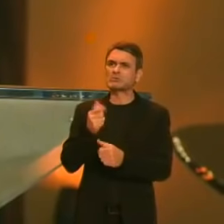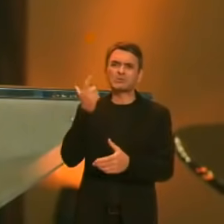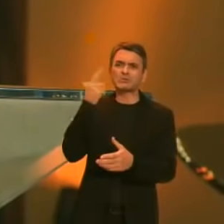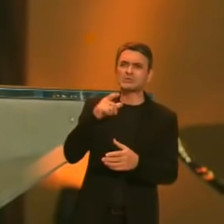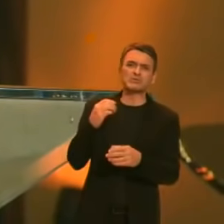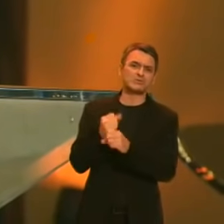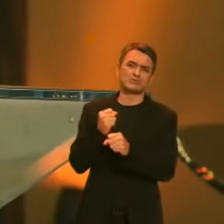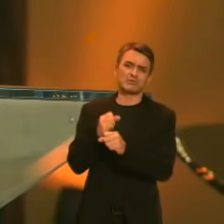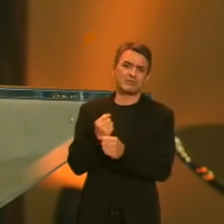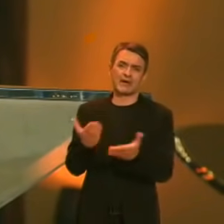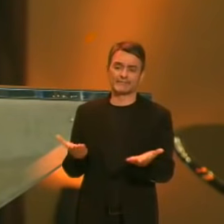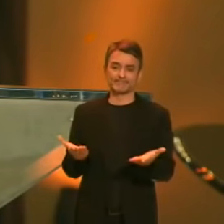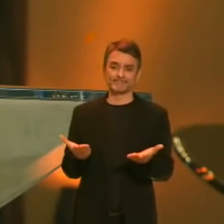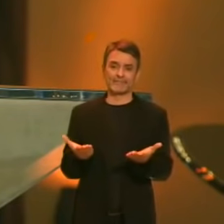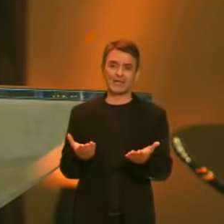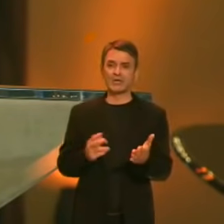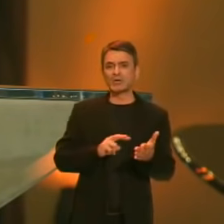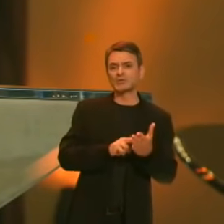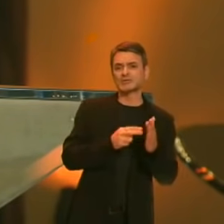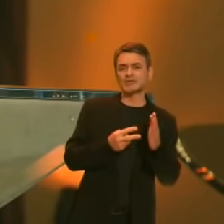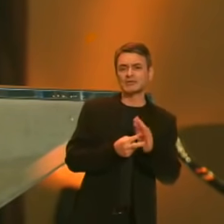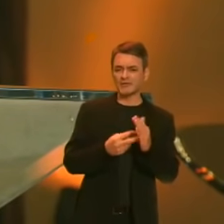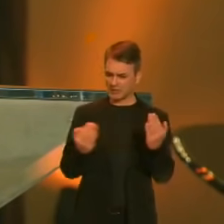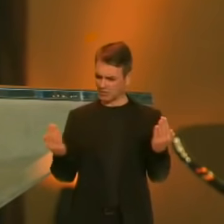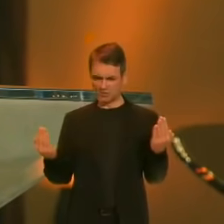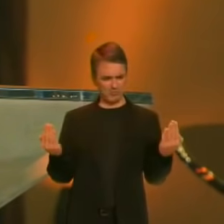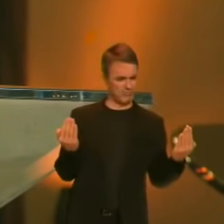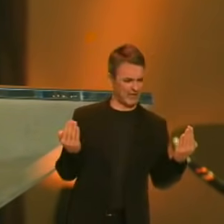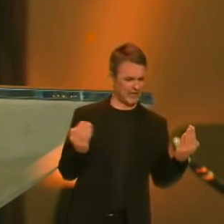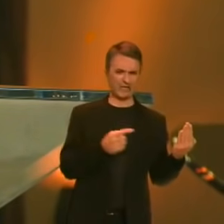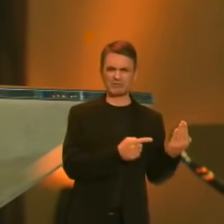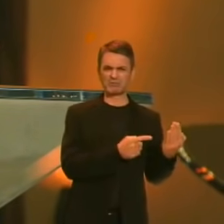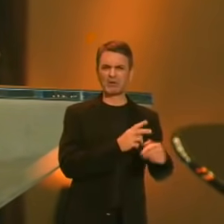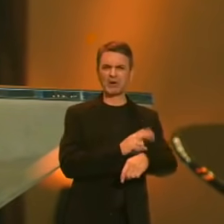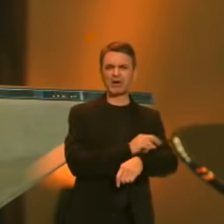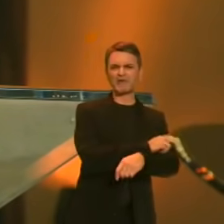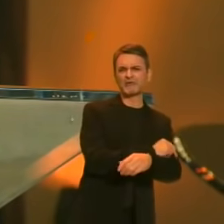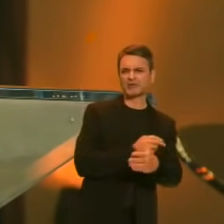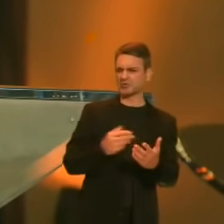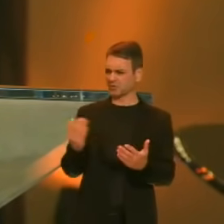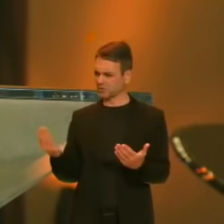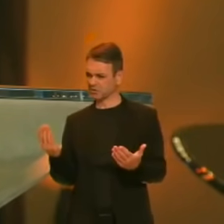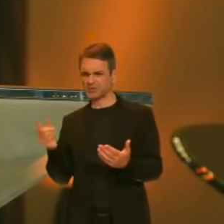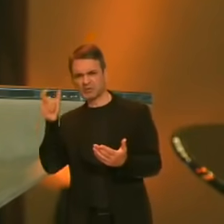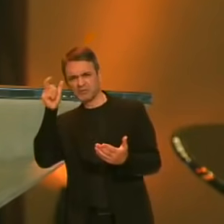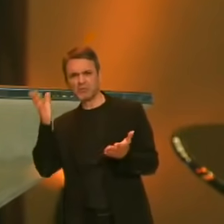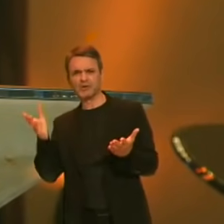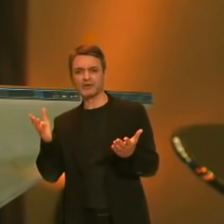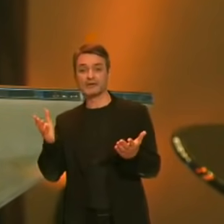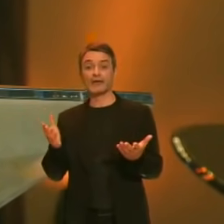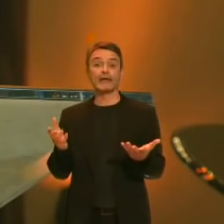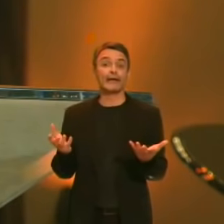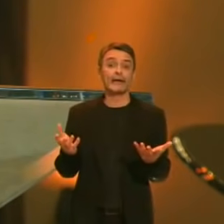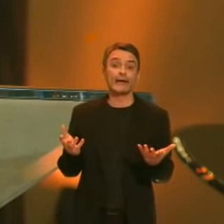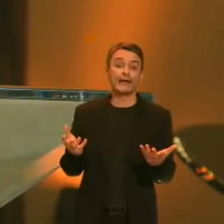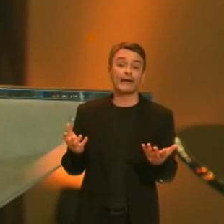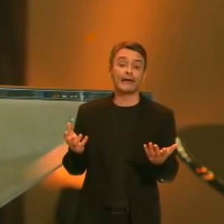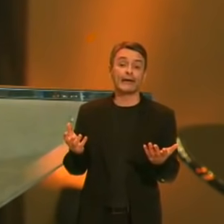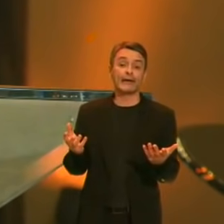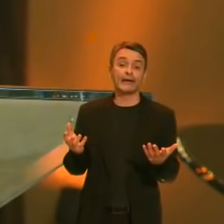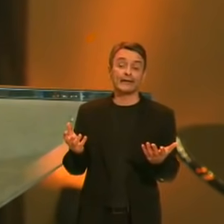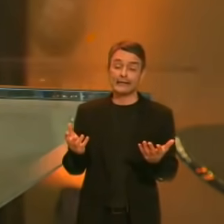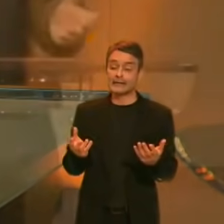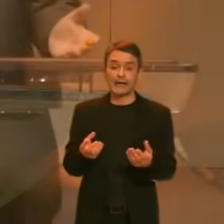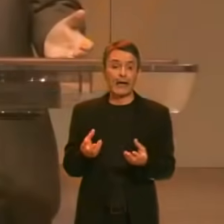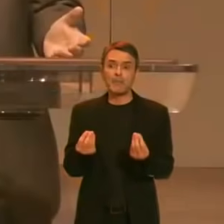mas qual o significado de comparar com gafanhotos? É uma quantidade. E aqui vai dizer no versículo 4,